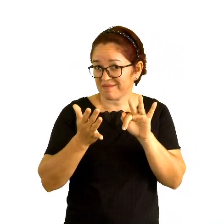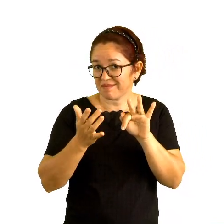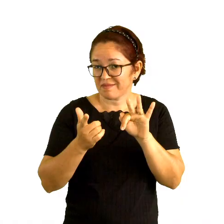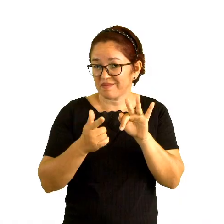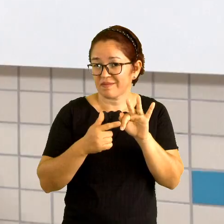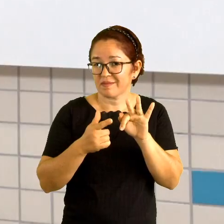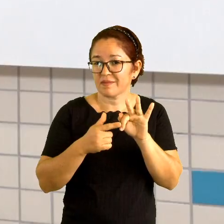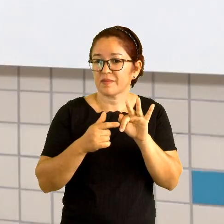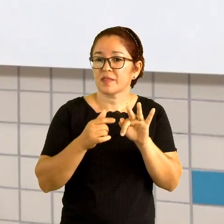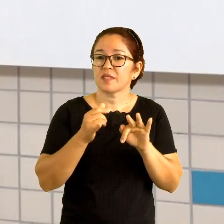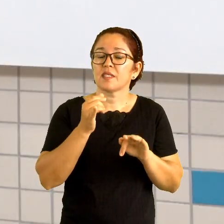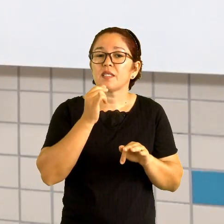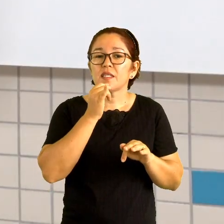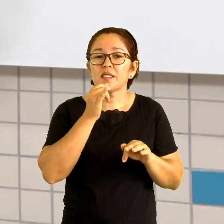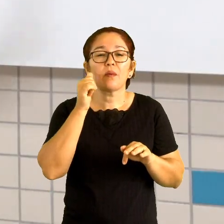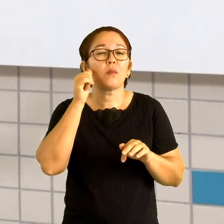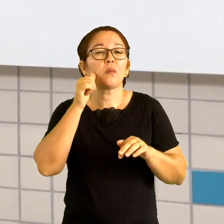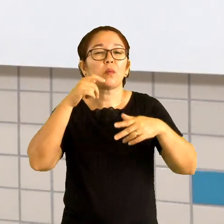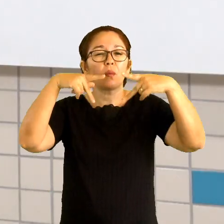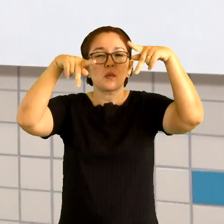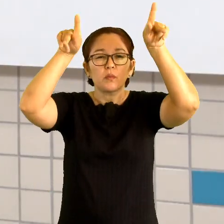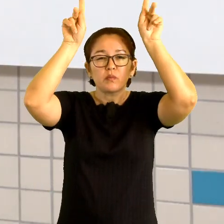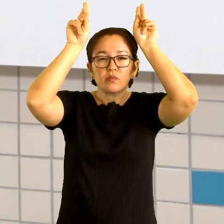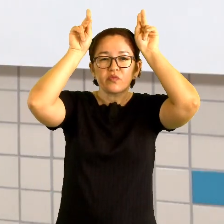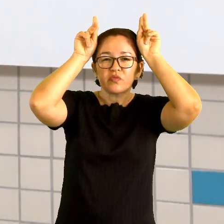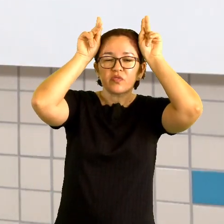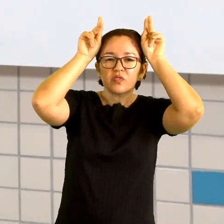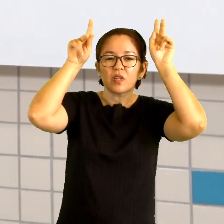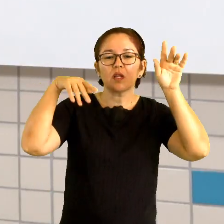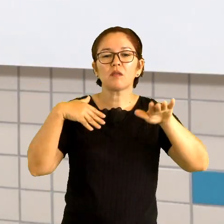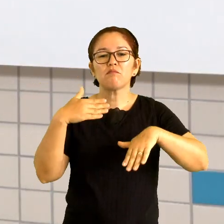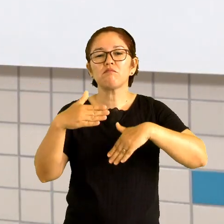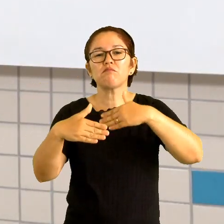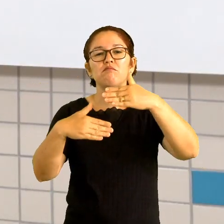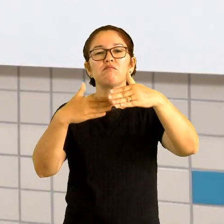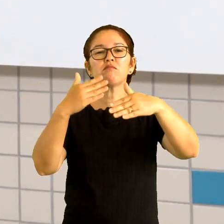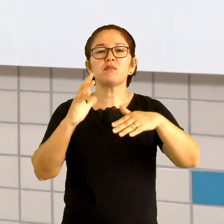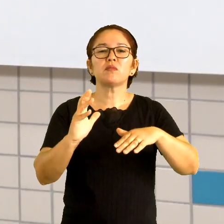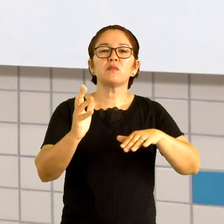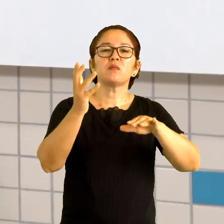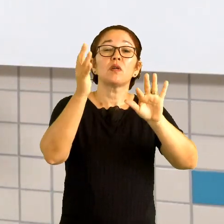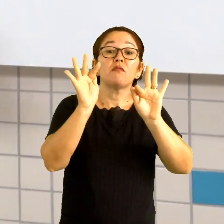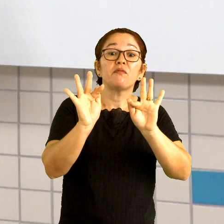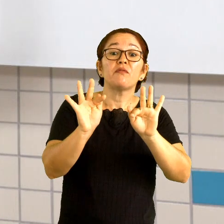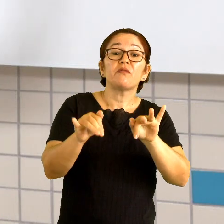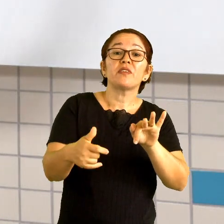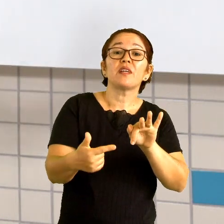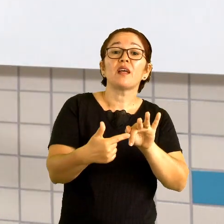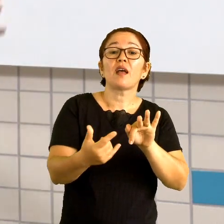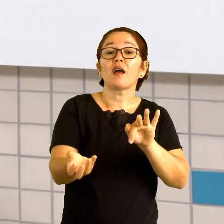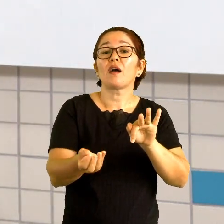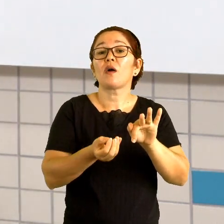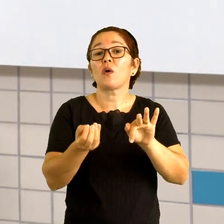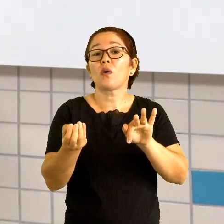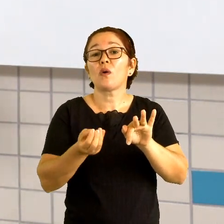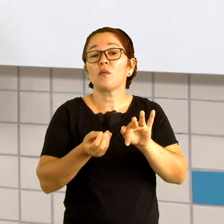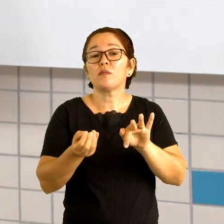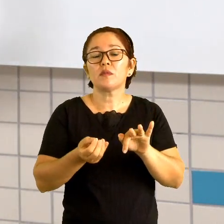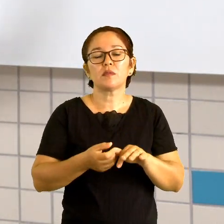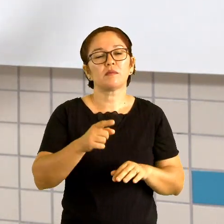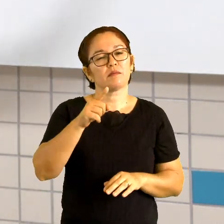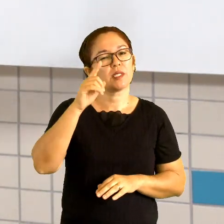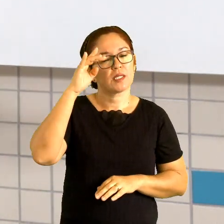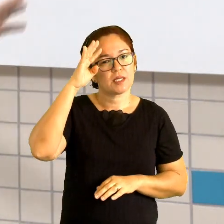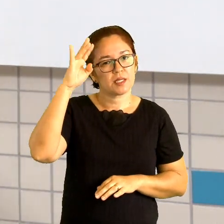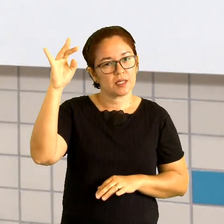da princesa num conto de fadas? Aí você vai marcar aí qual é o final que tem em